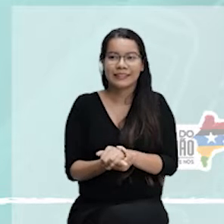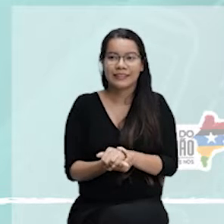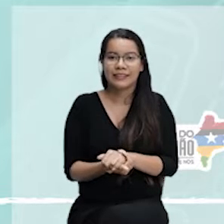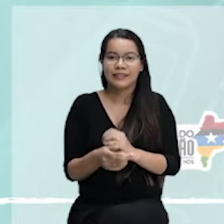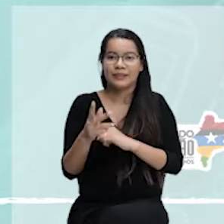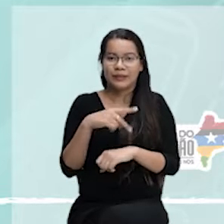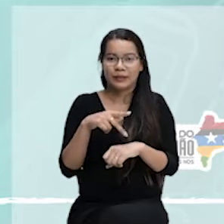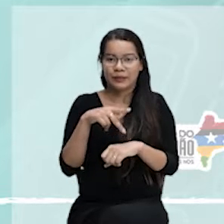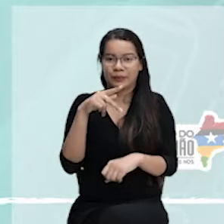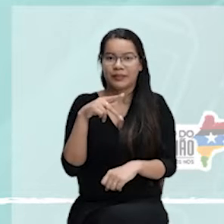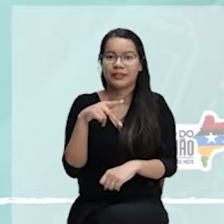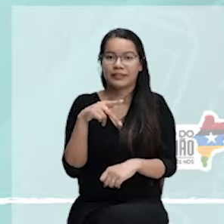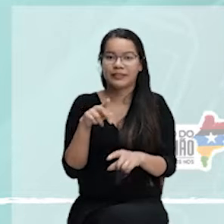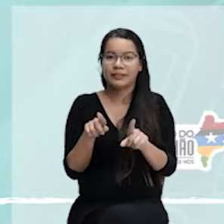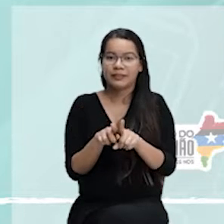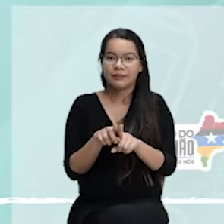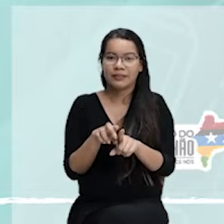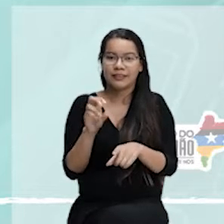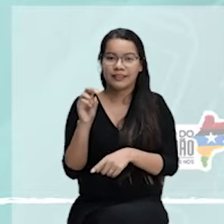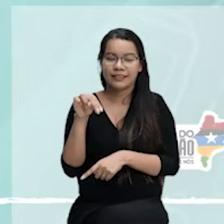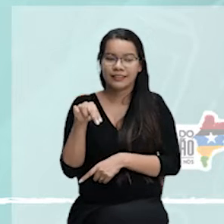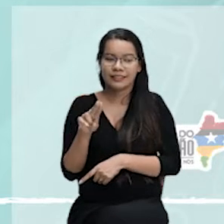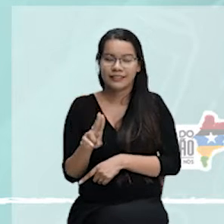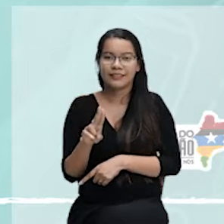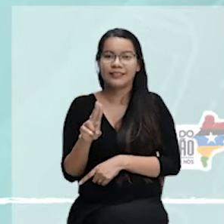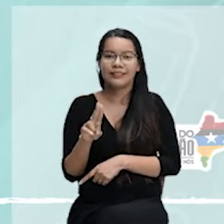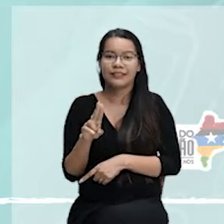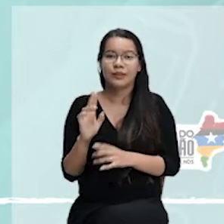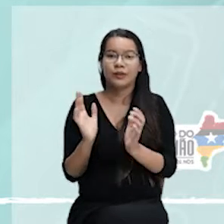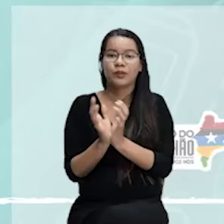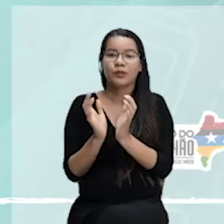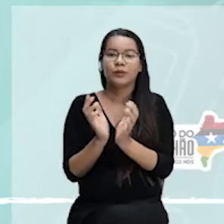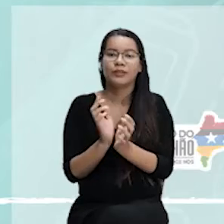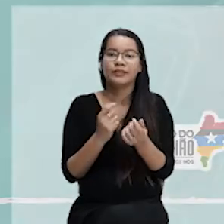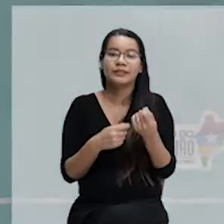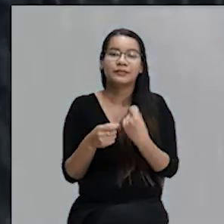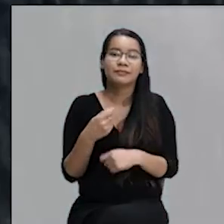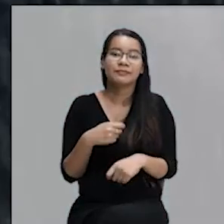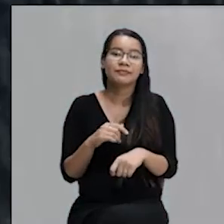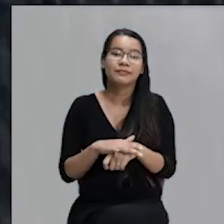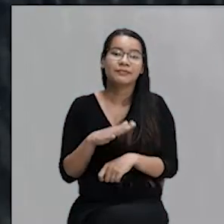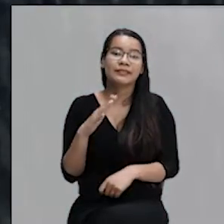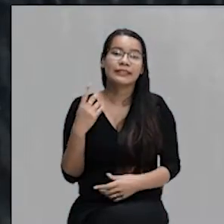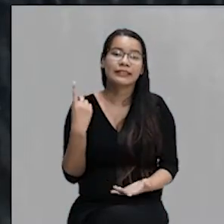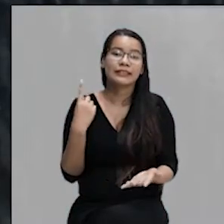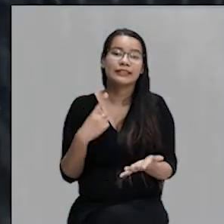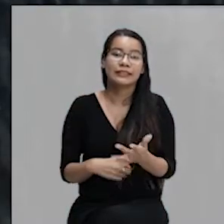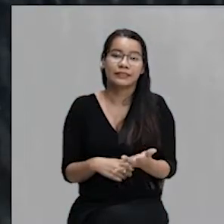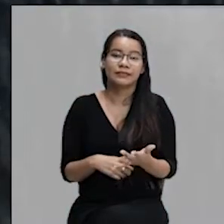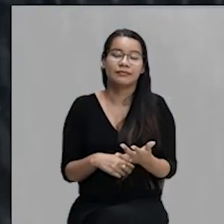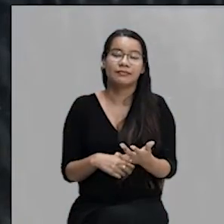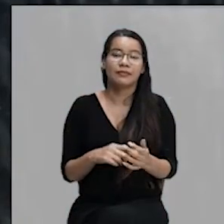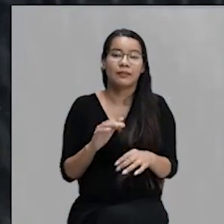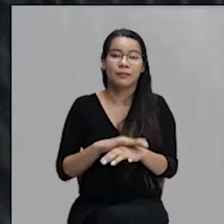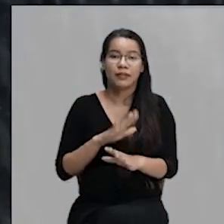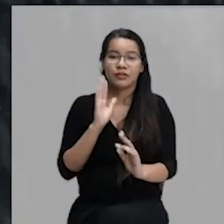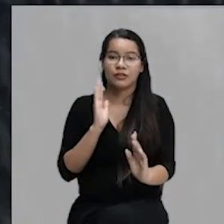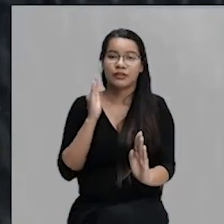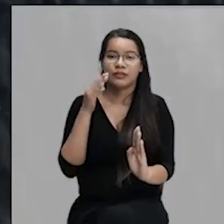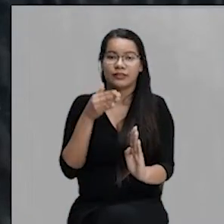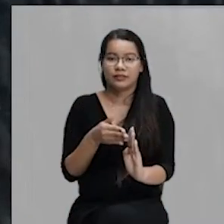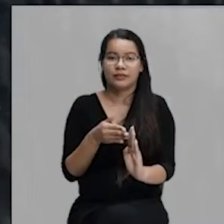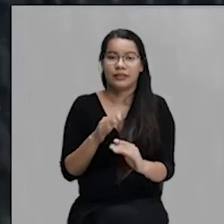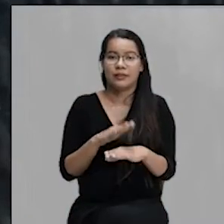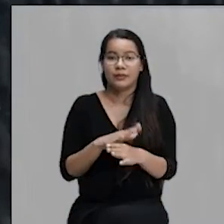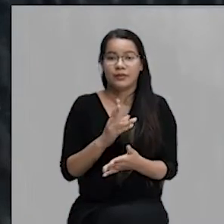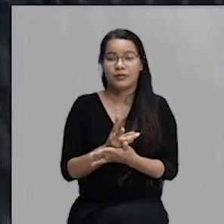dos países, né, da ONU, dos blocos econômicos, seja mais incisiva, mais direta, mais constante